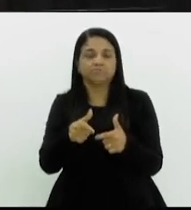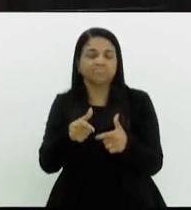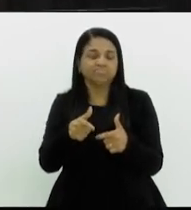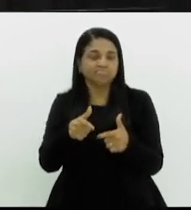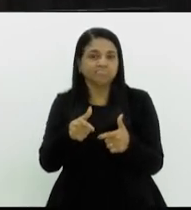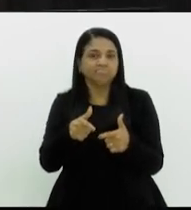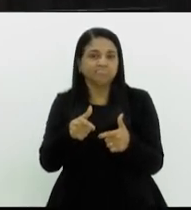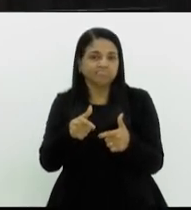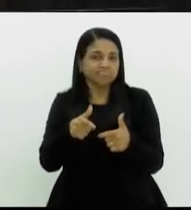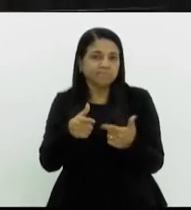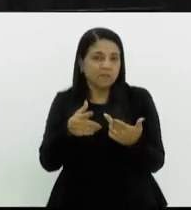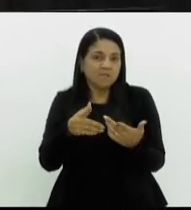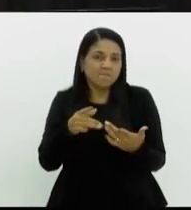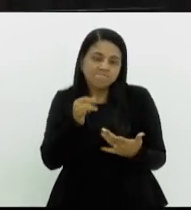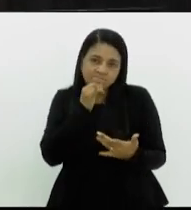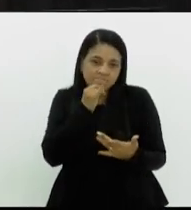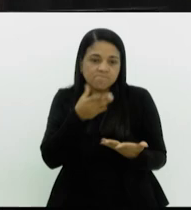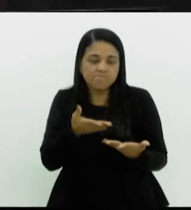Por último, agora mesmo.